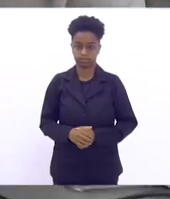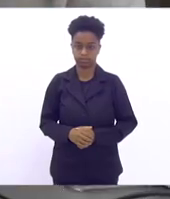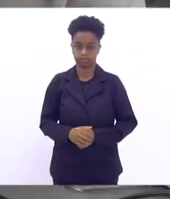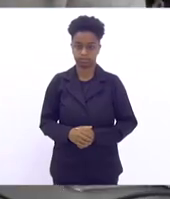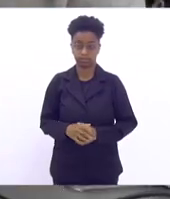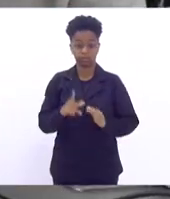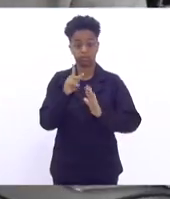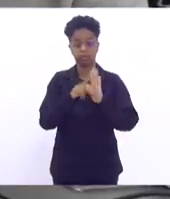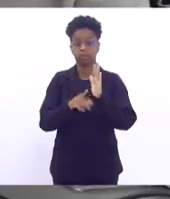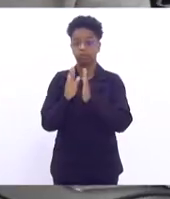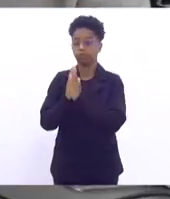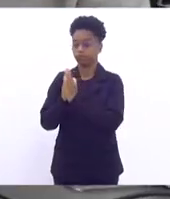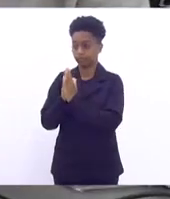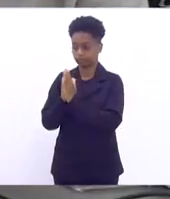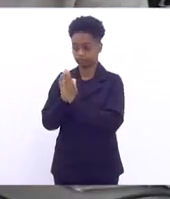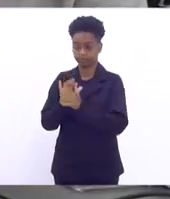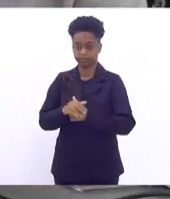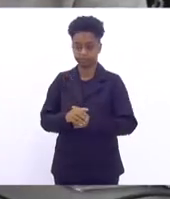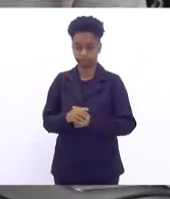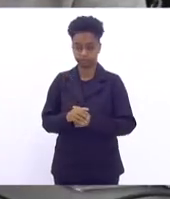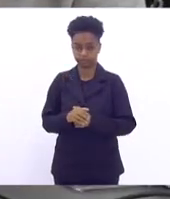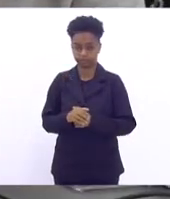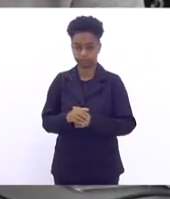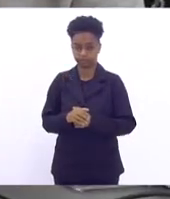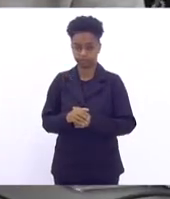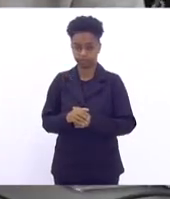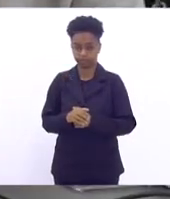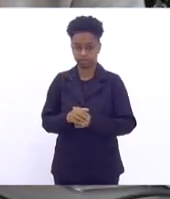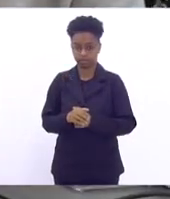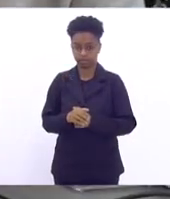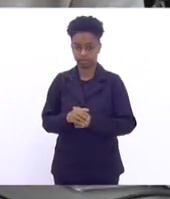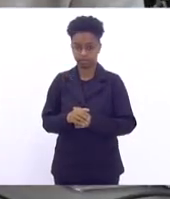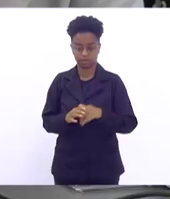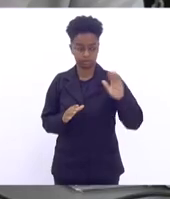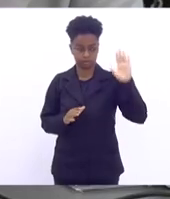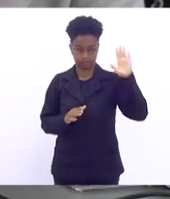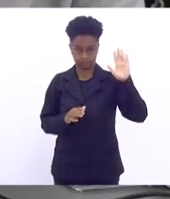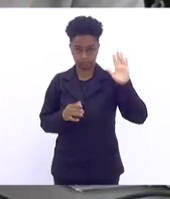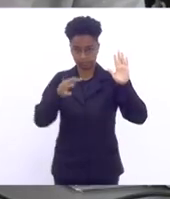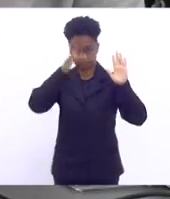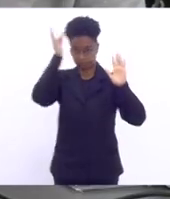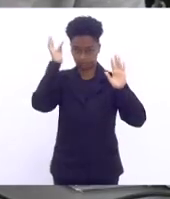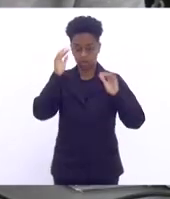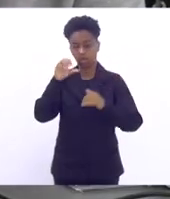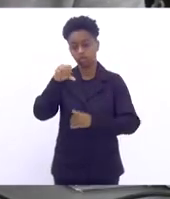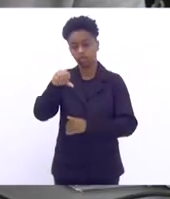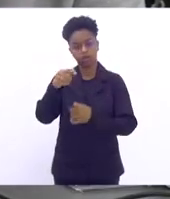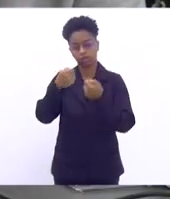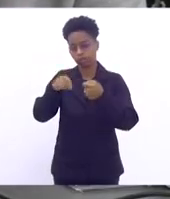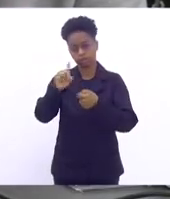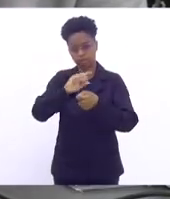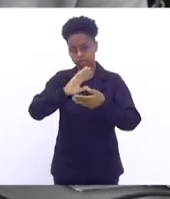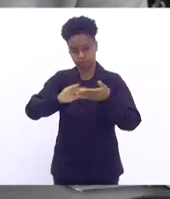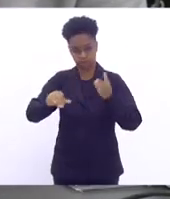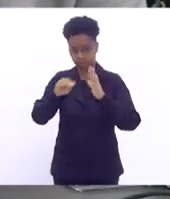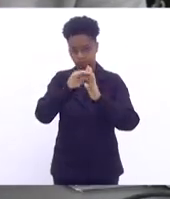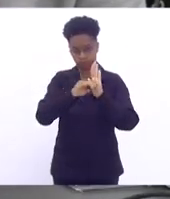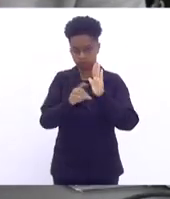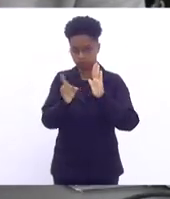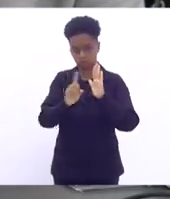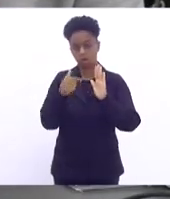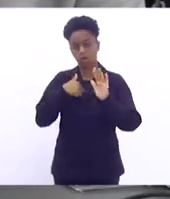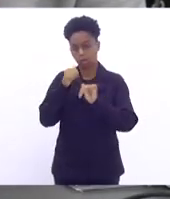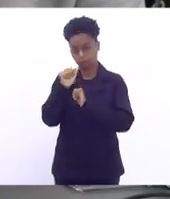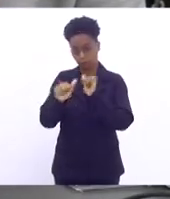Presidente por favor pela ordem pela ordem o 9 não precisa retirar de pauta eu vou fazer